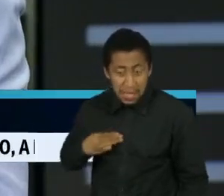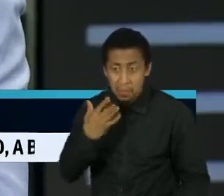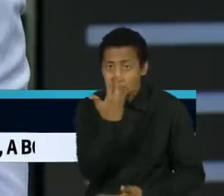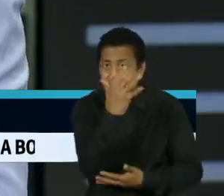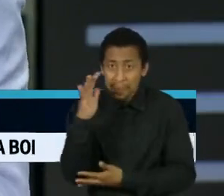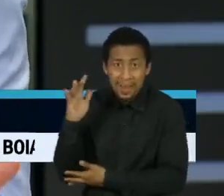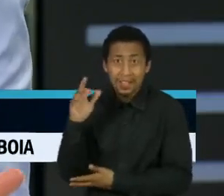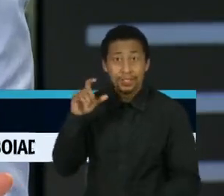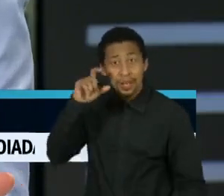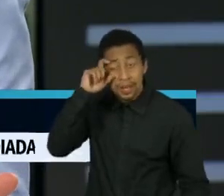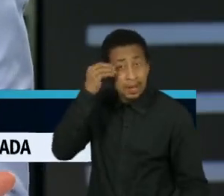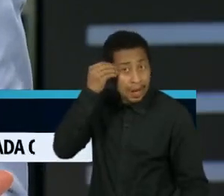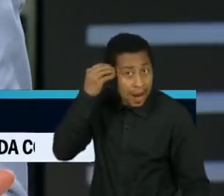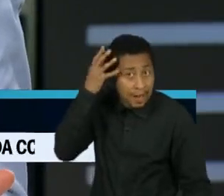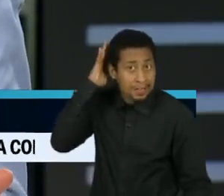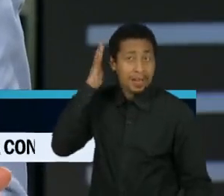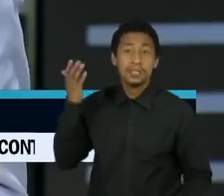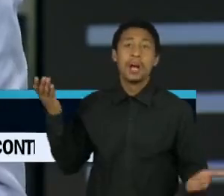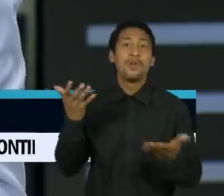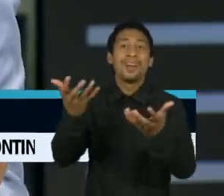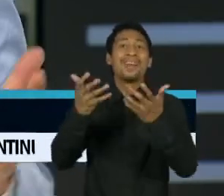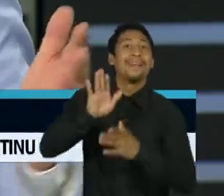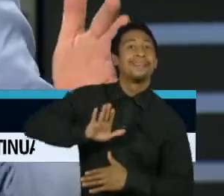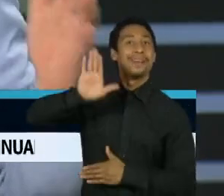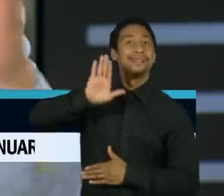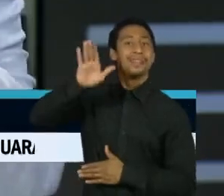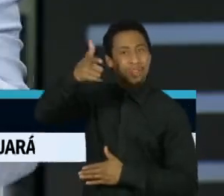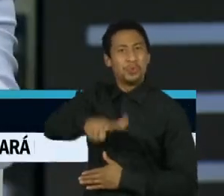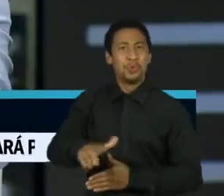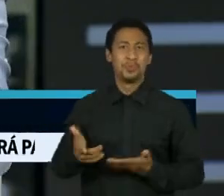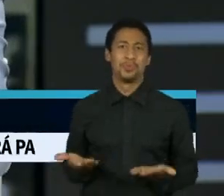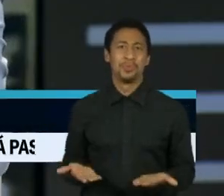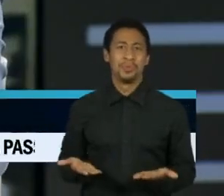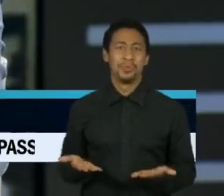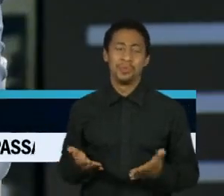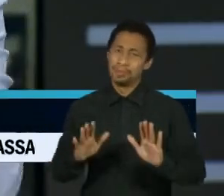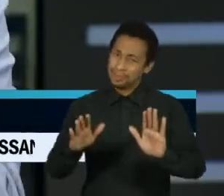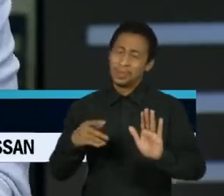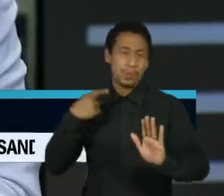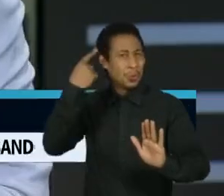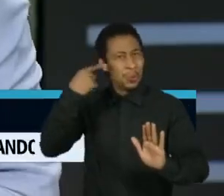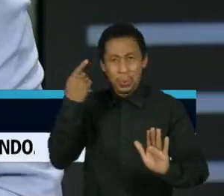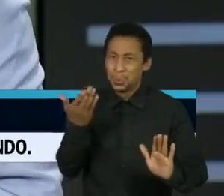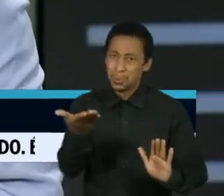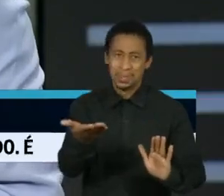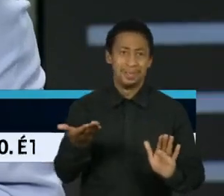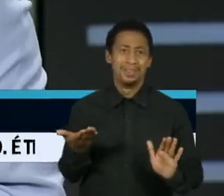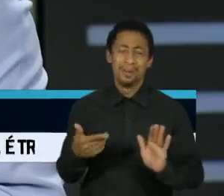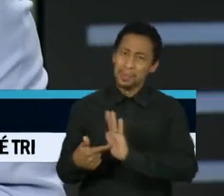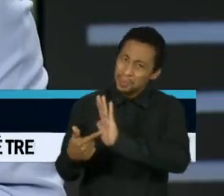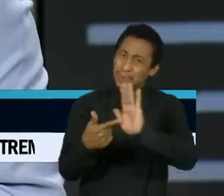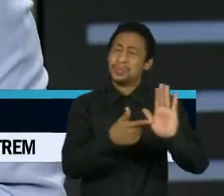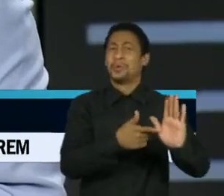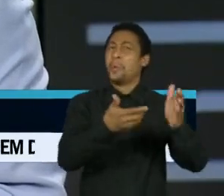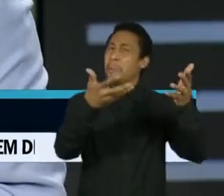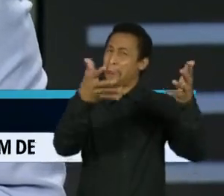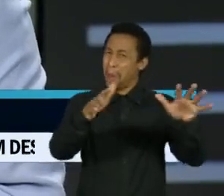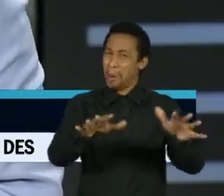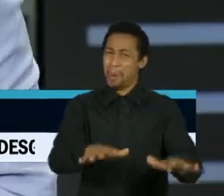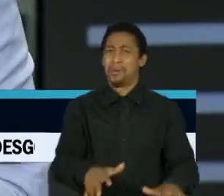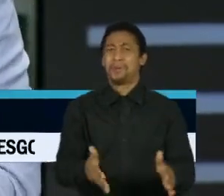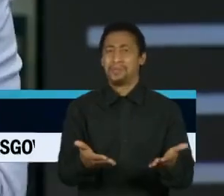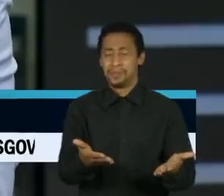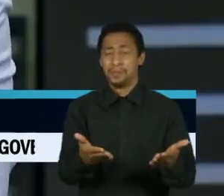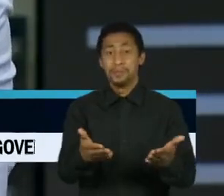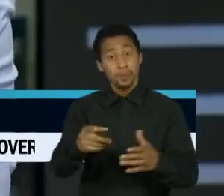candidatar. É uma loucura isso. É uma loucura, porque esse filme que a gente viu, que é trágico, né? Nós